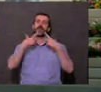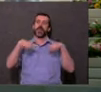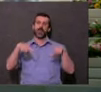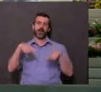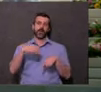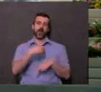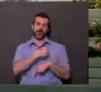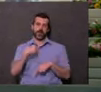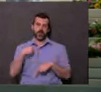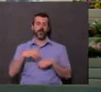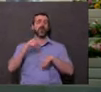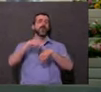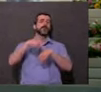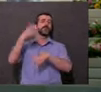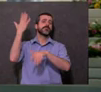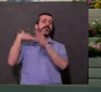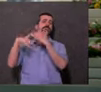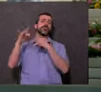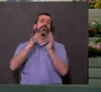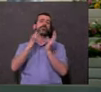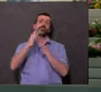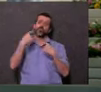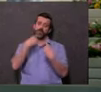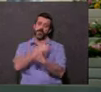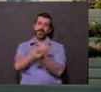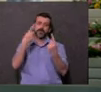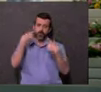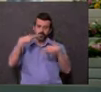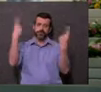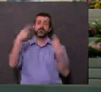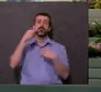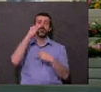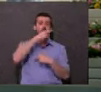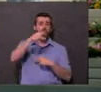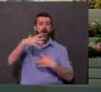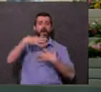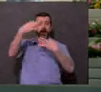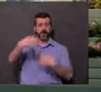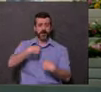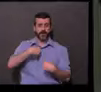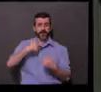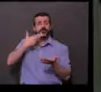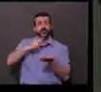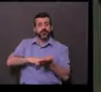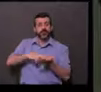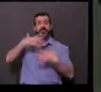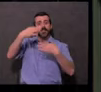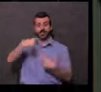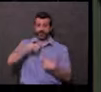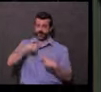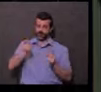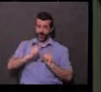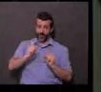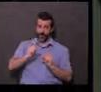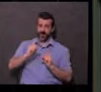W tym czasie Jezus zawołał: ten, kto we mnie wierzy, wierzy nie we mnie,